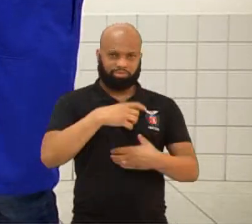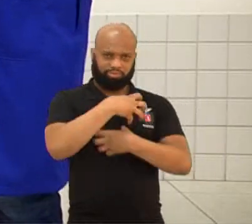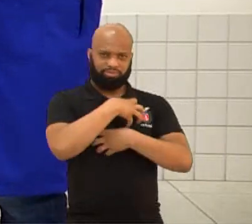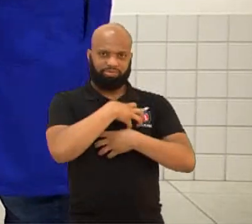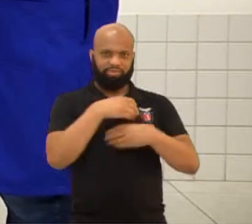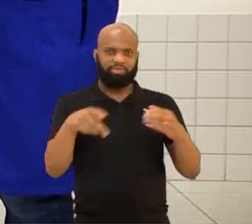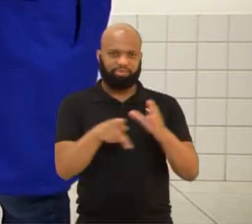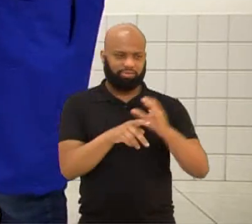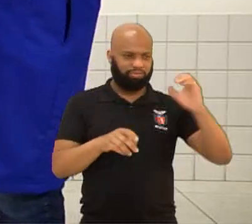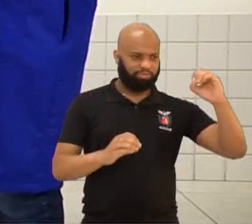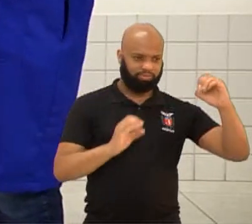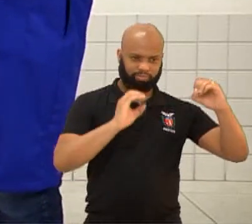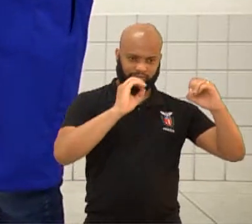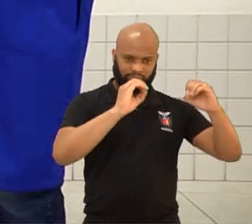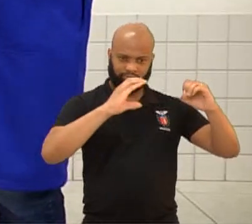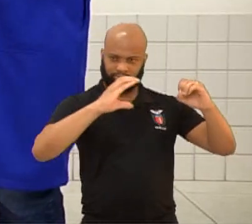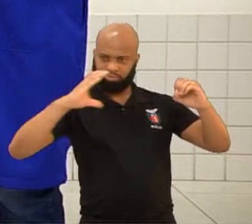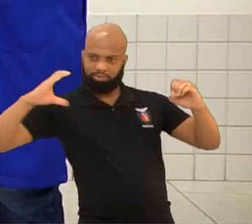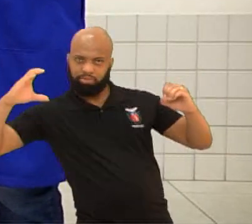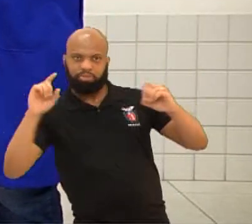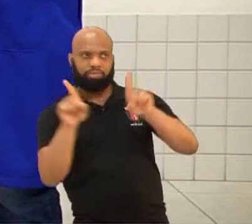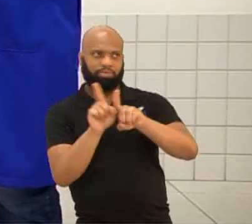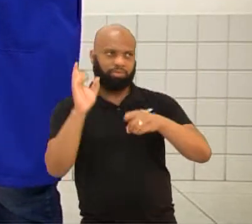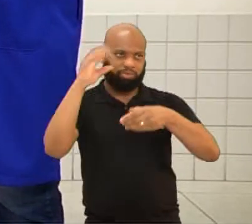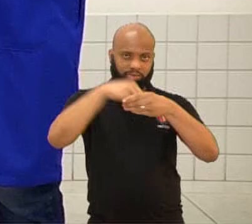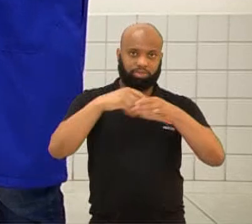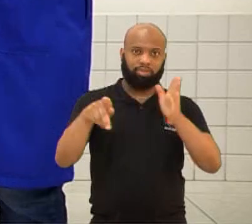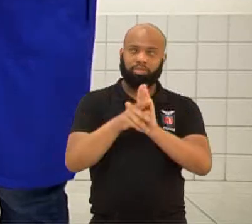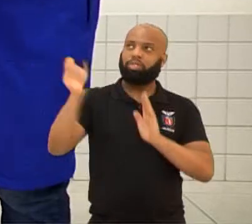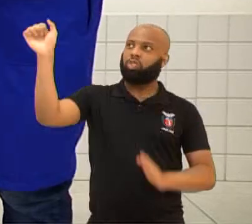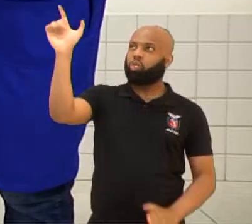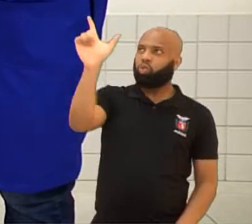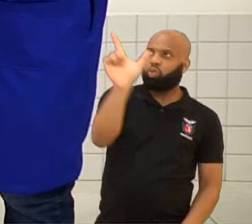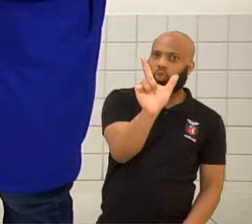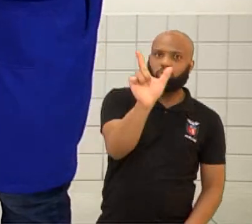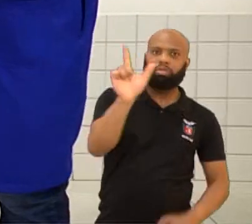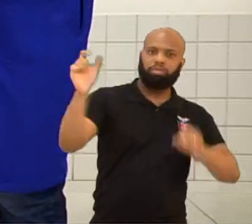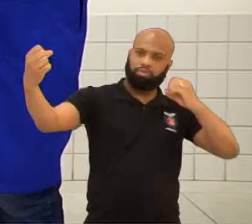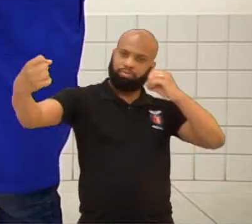seriam essas entradas aqui do Sol, eles